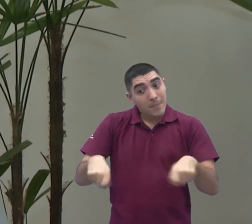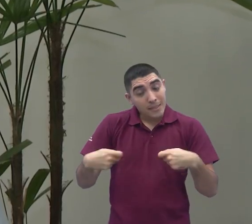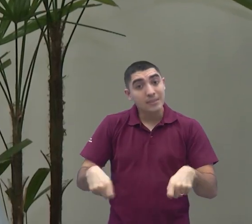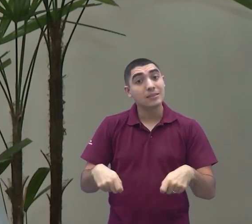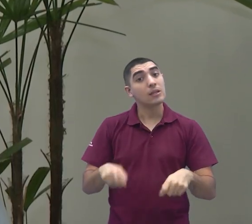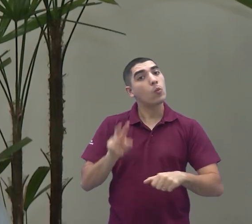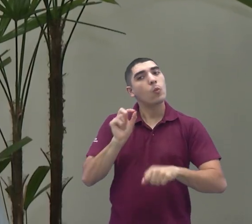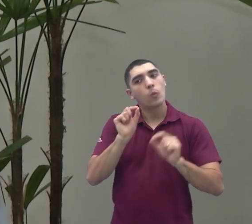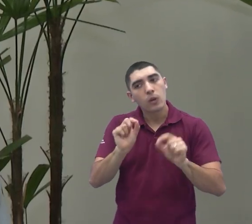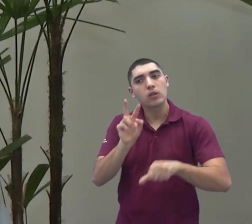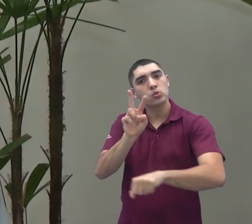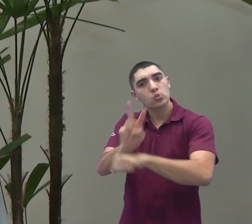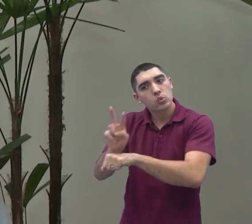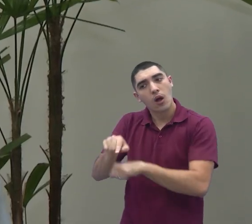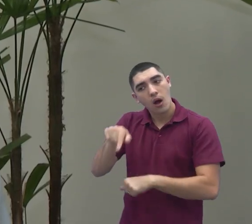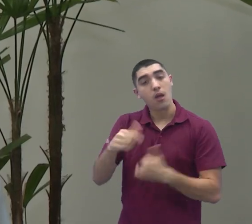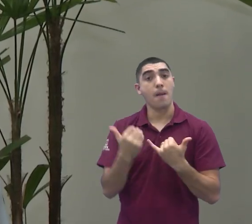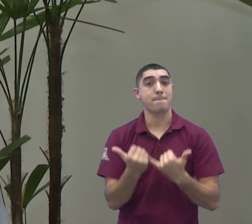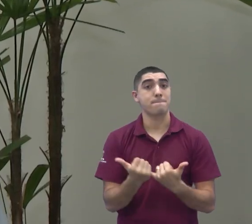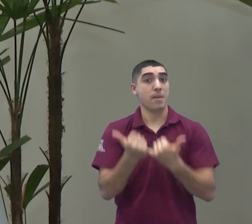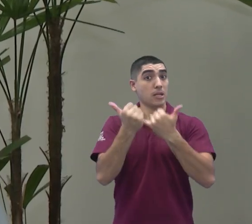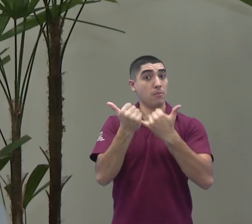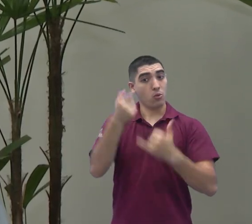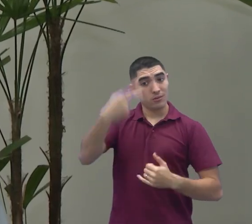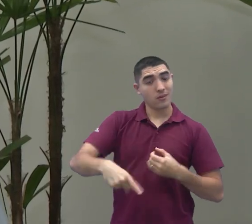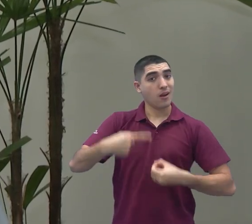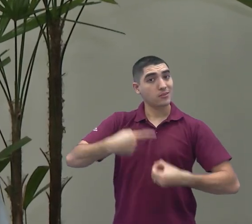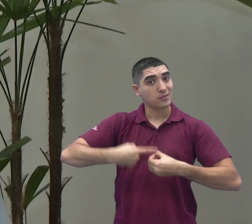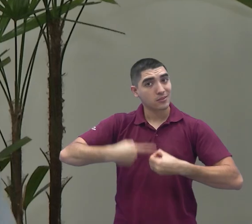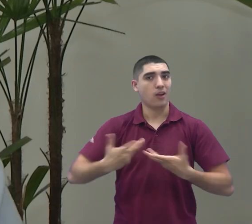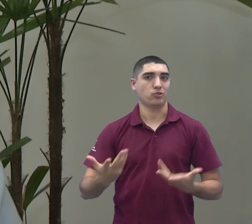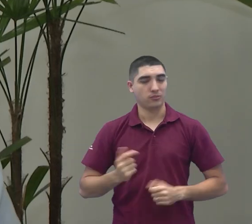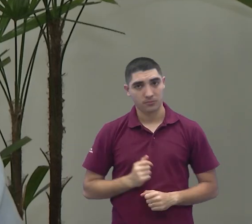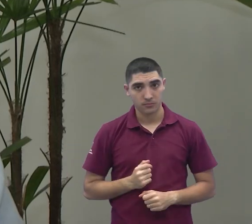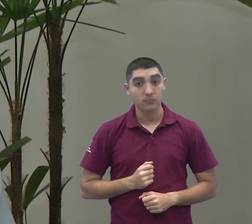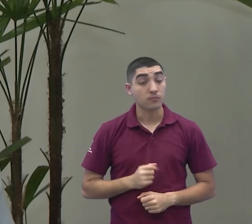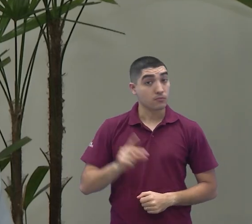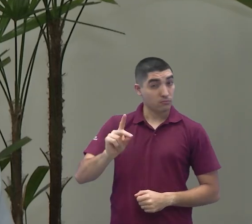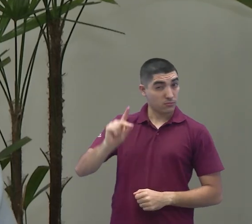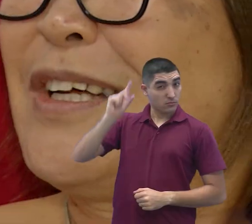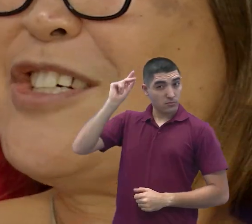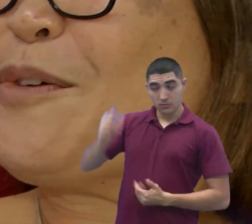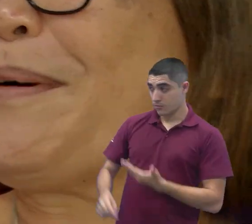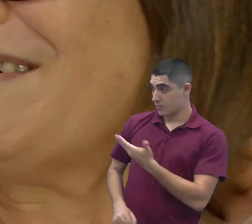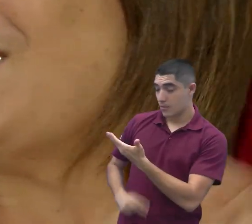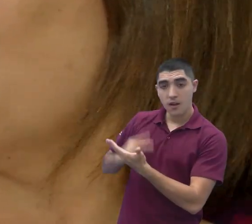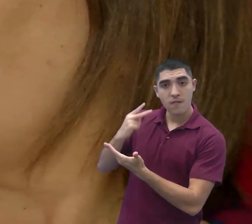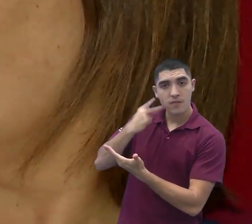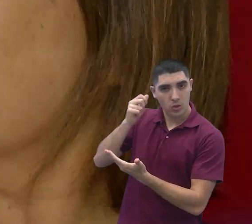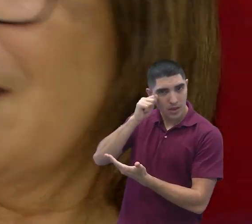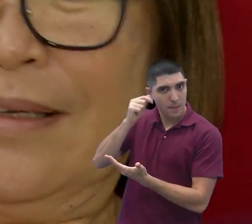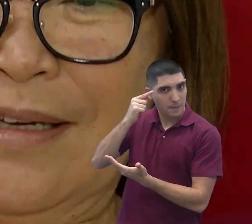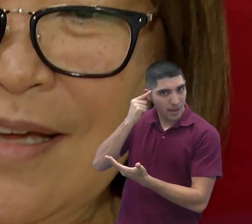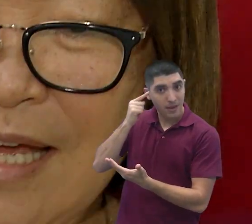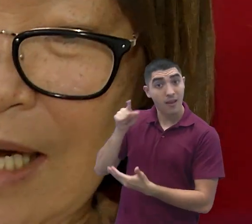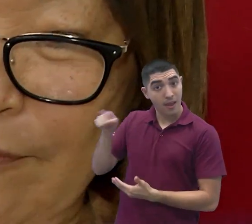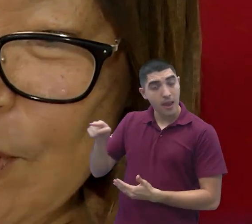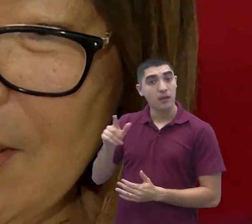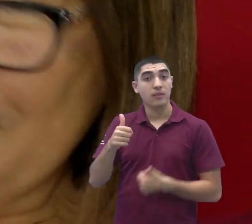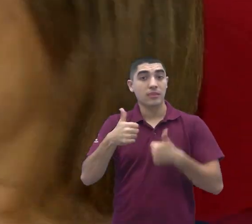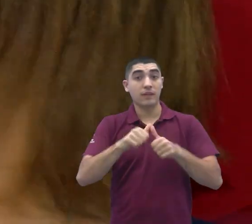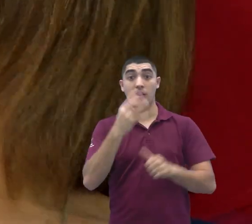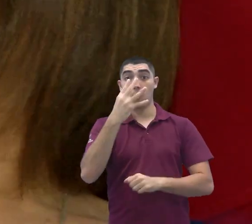que tem que ser, que isso é zelar pelo patrimônio e pelo recurso do contribuinte. Na época, a vereadora Amélia